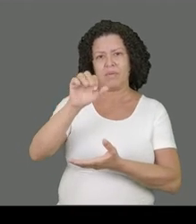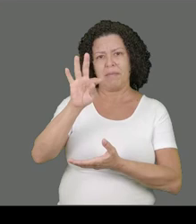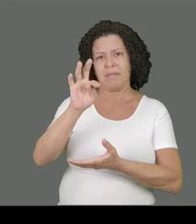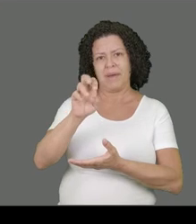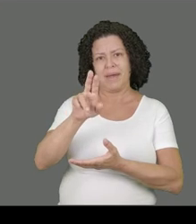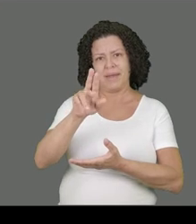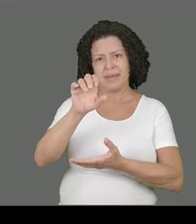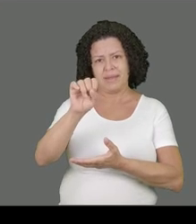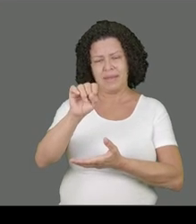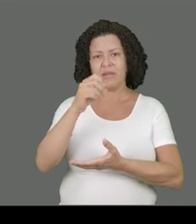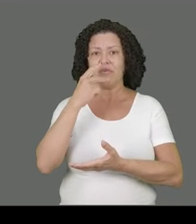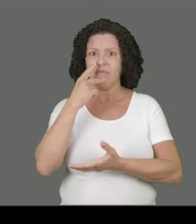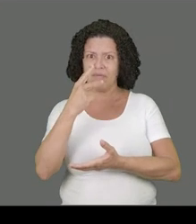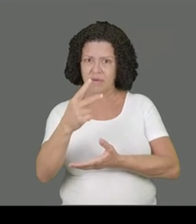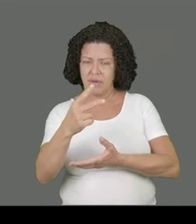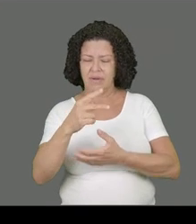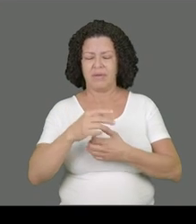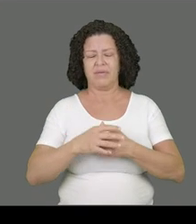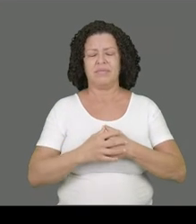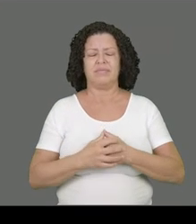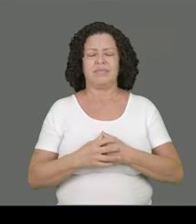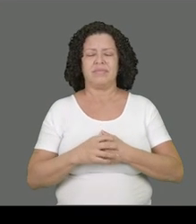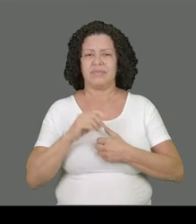quando Mateus coloca para nós